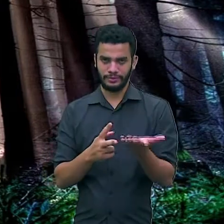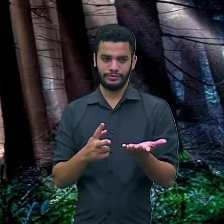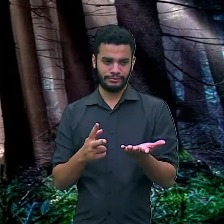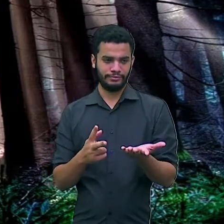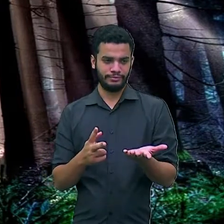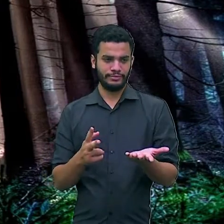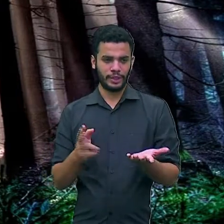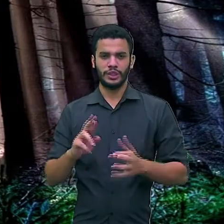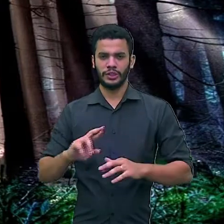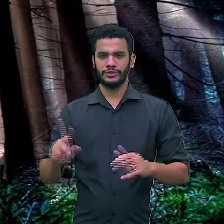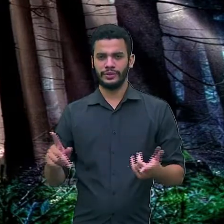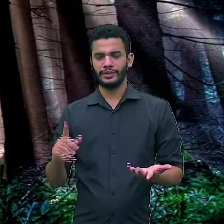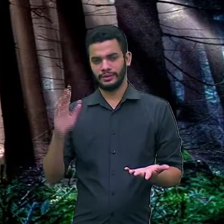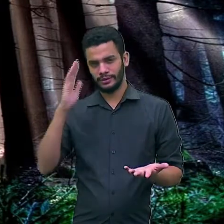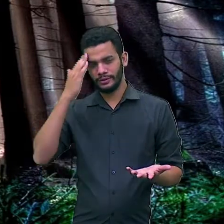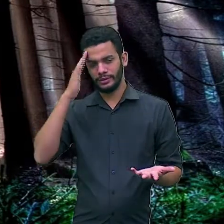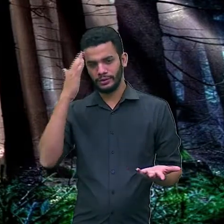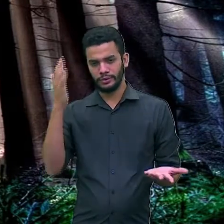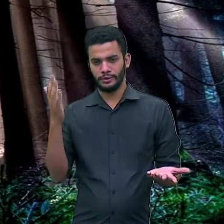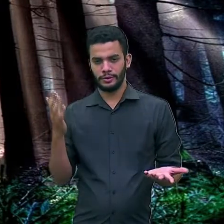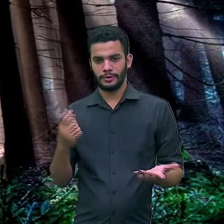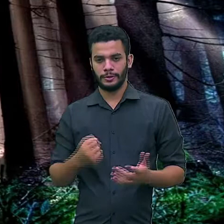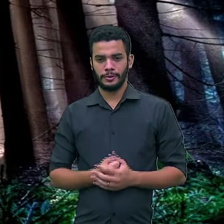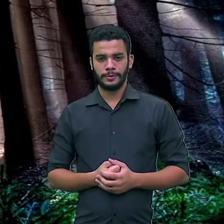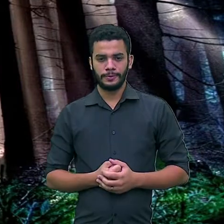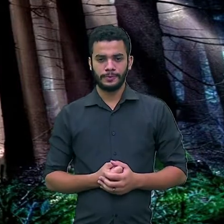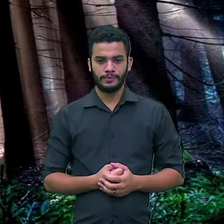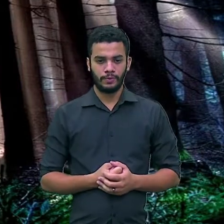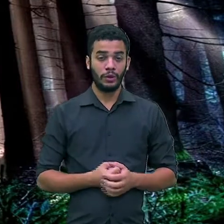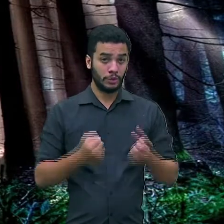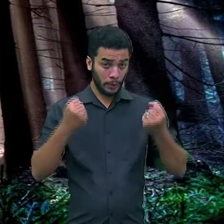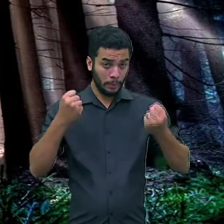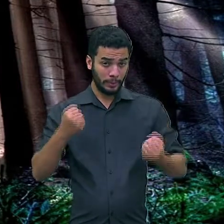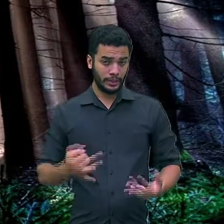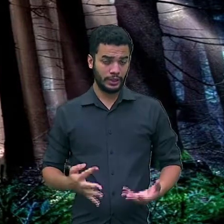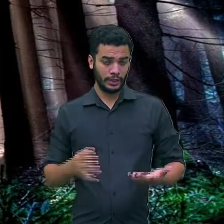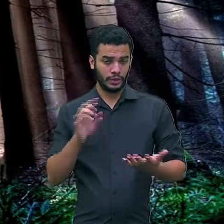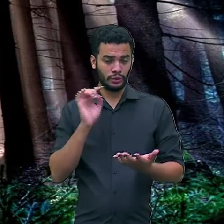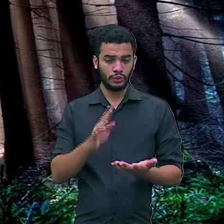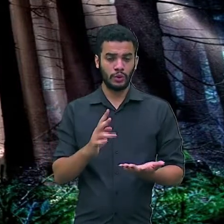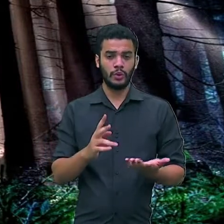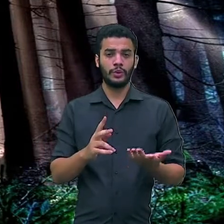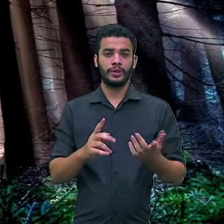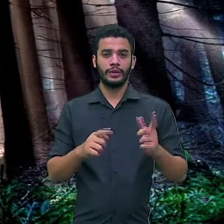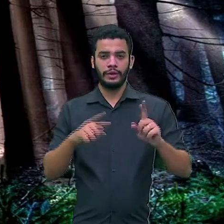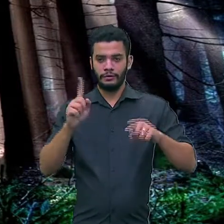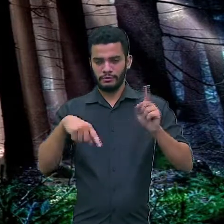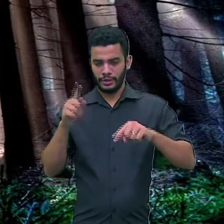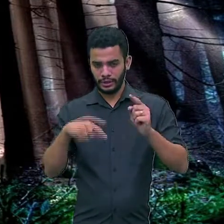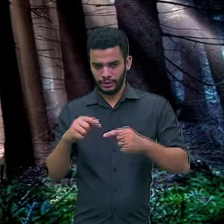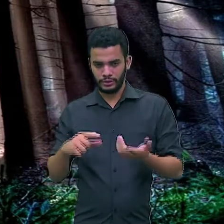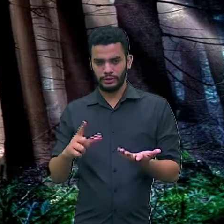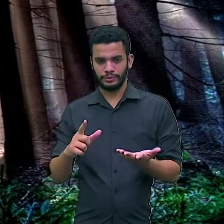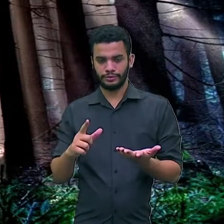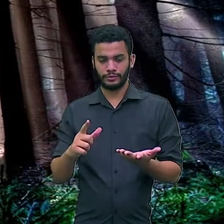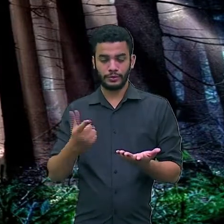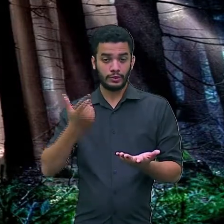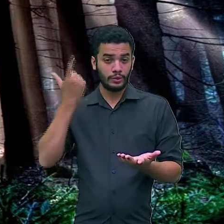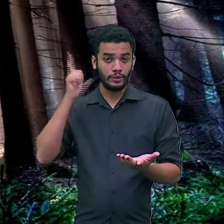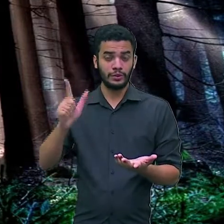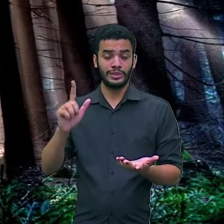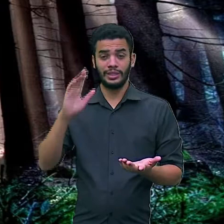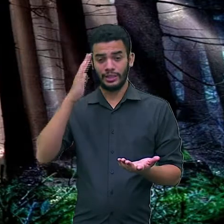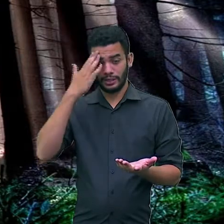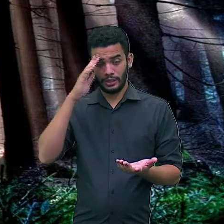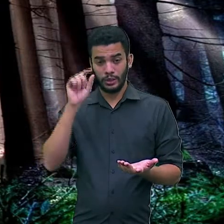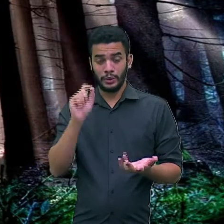tu dessa forma. Gente, eu falei um pouquinho sobre esta curiosidade para vocês observarem